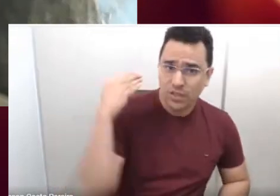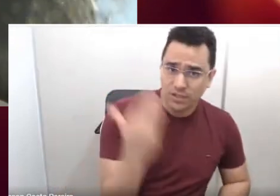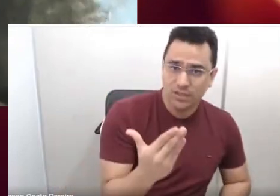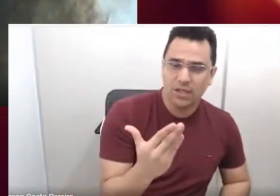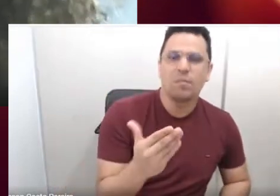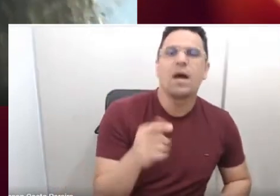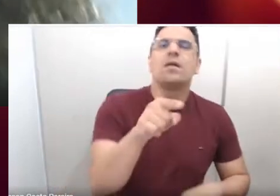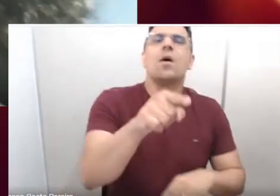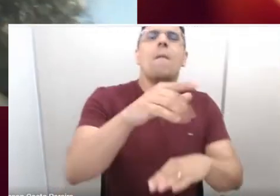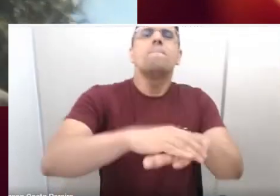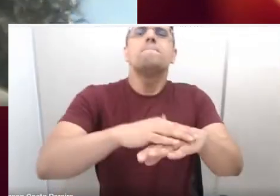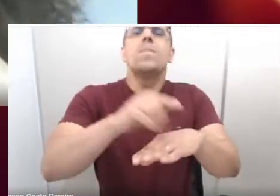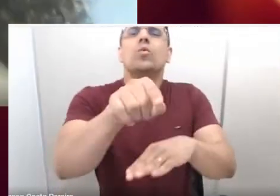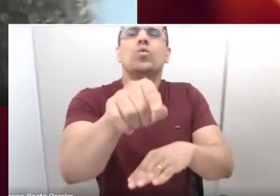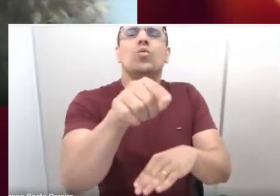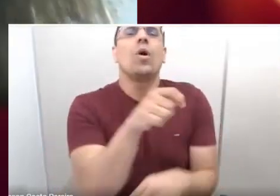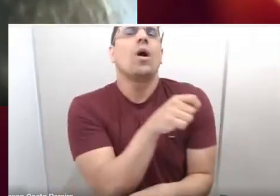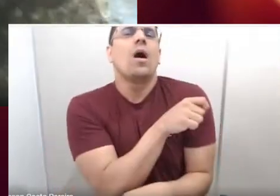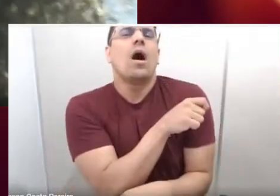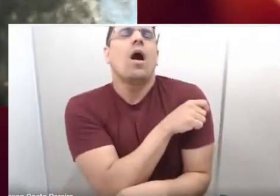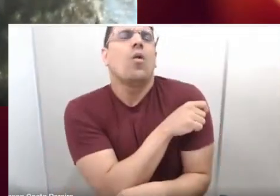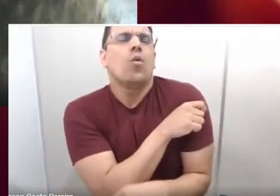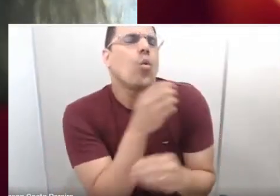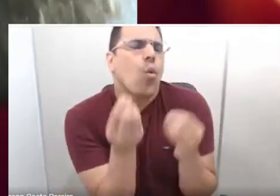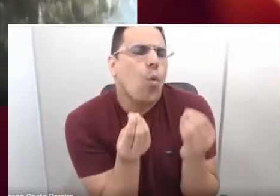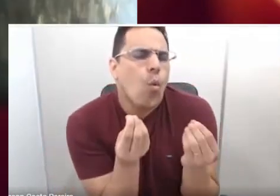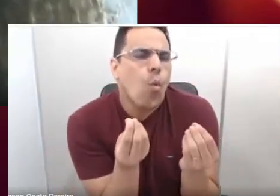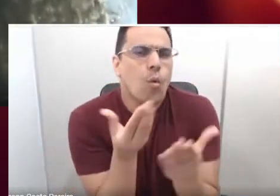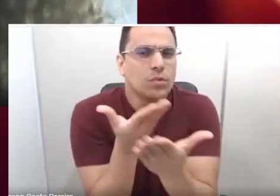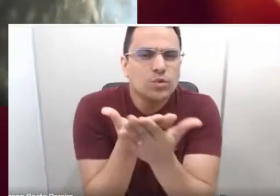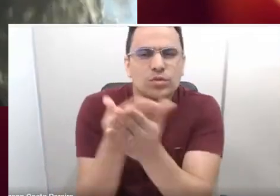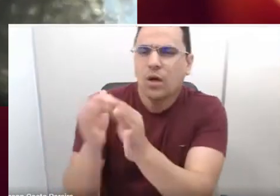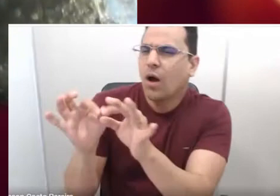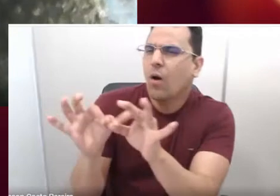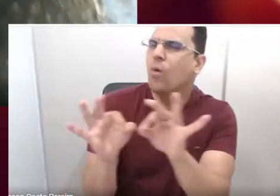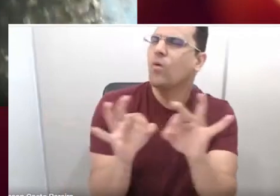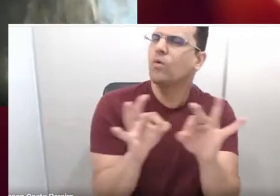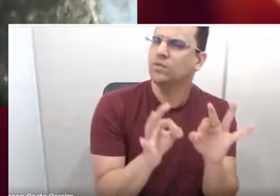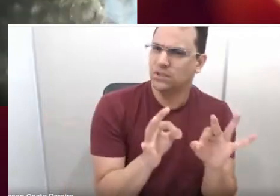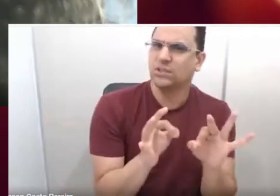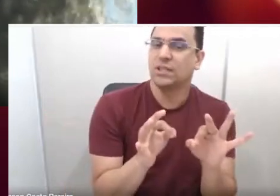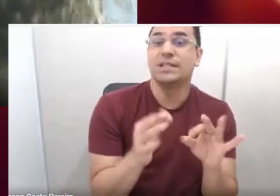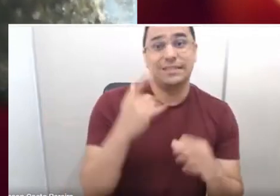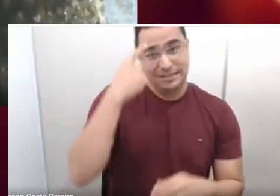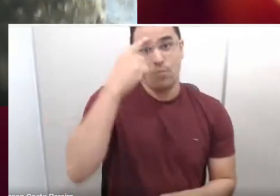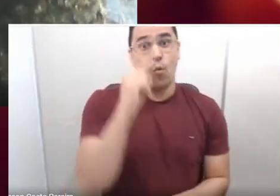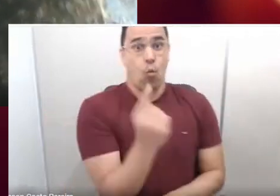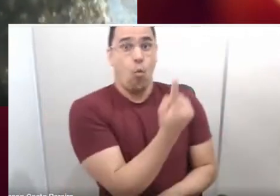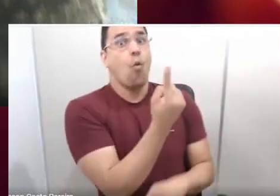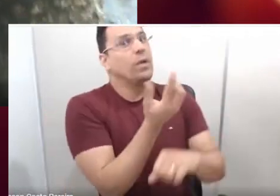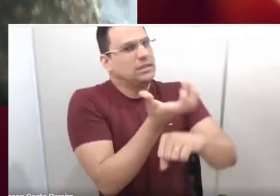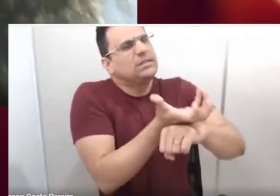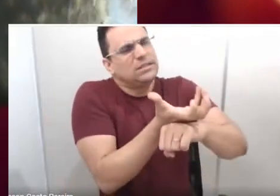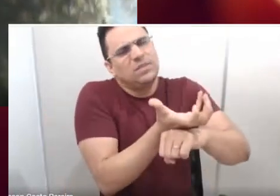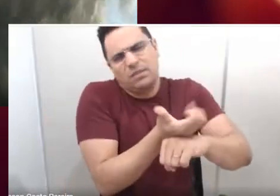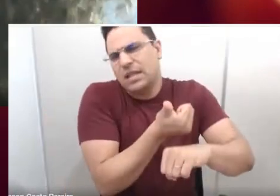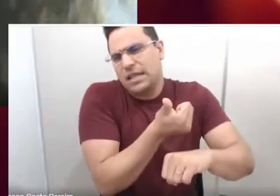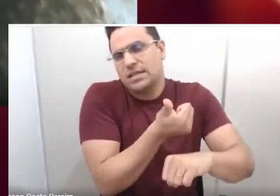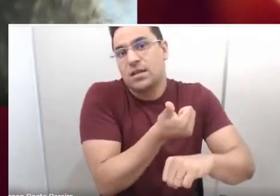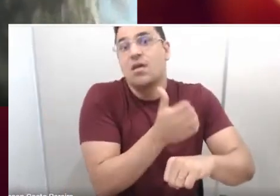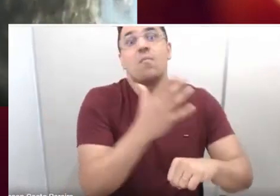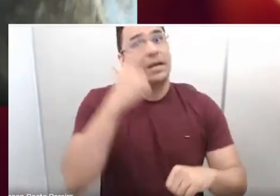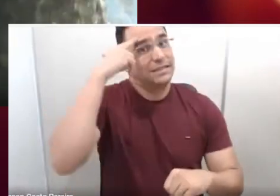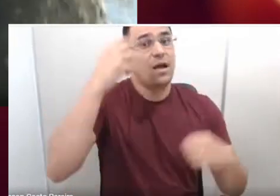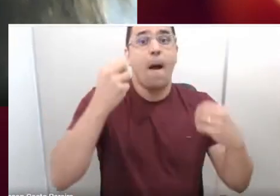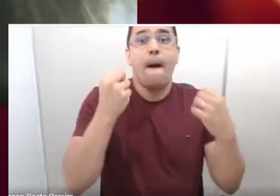sua rotina? Como é que foi estabelecer essa rotina, principalmente assim, apesar de ser uma disciplina, mas assim, acho que pesa o